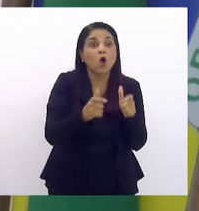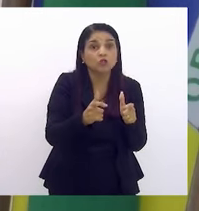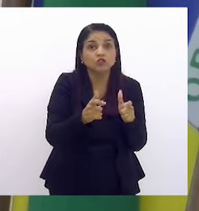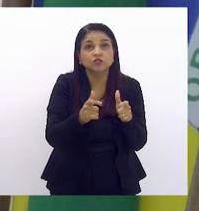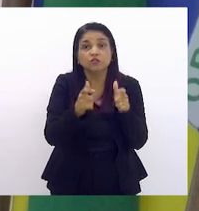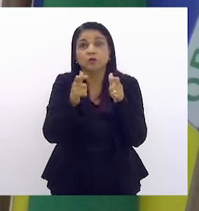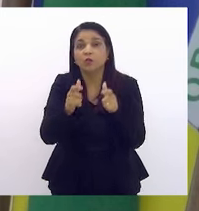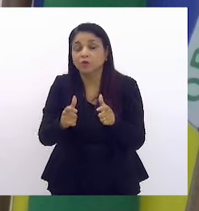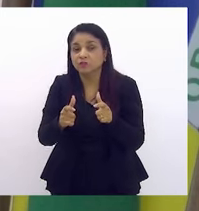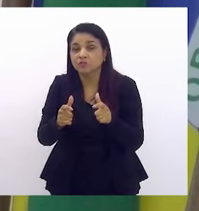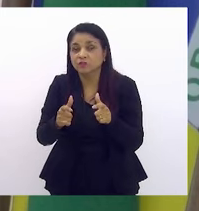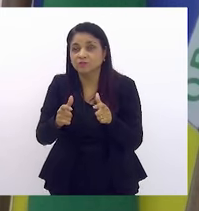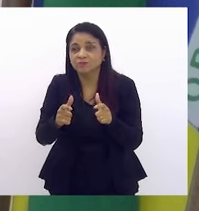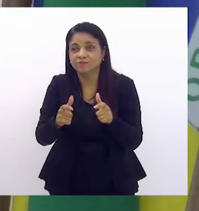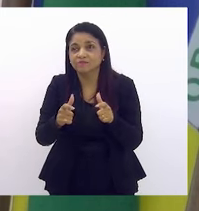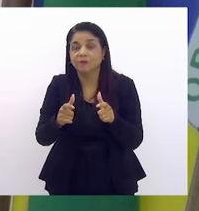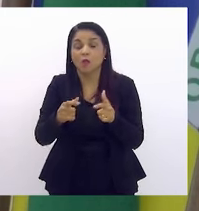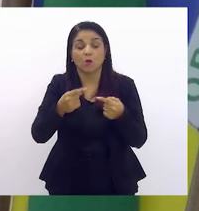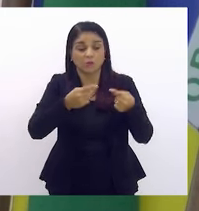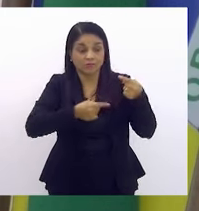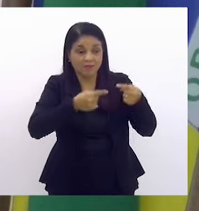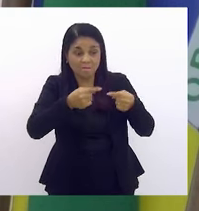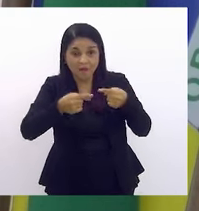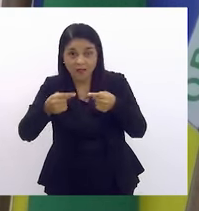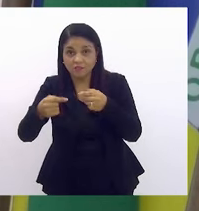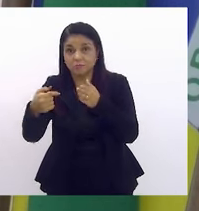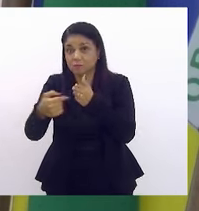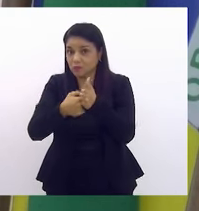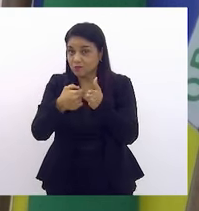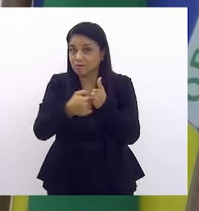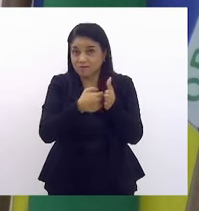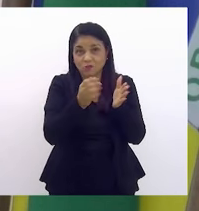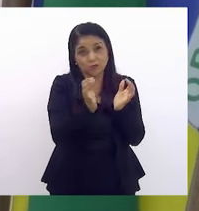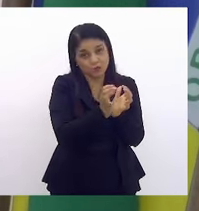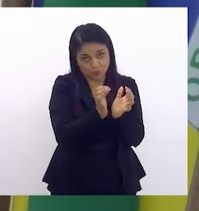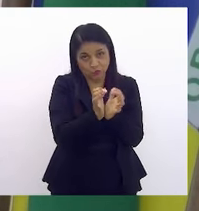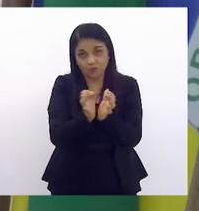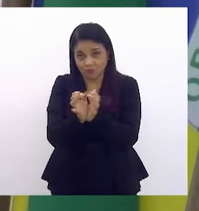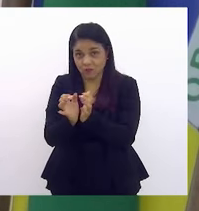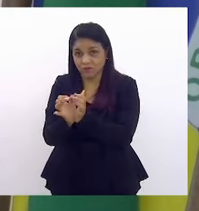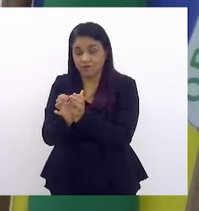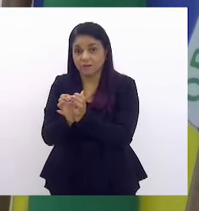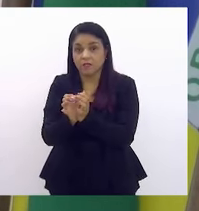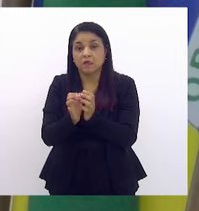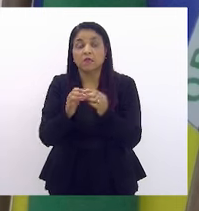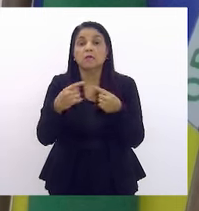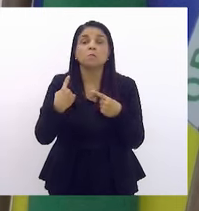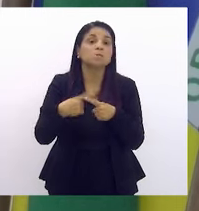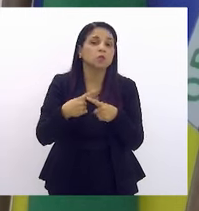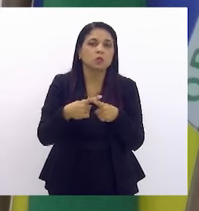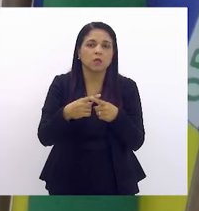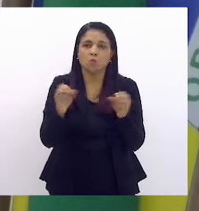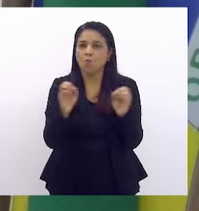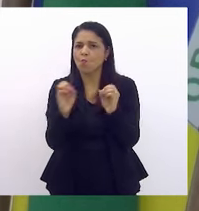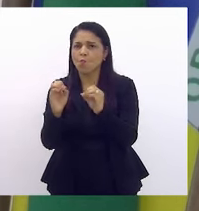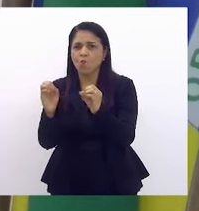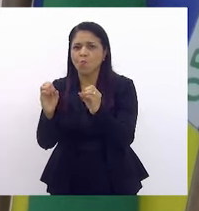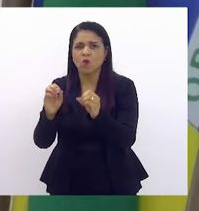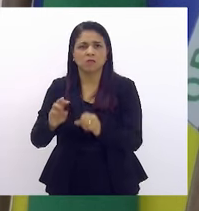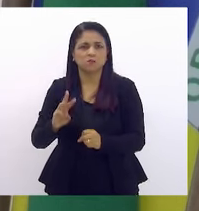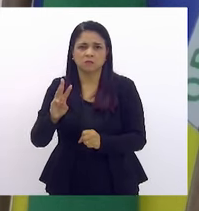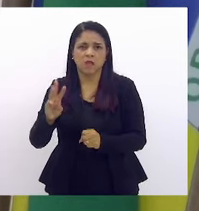do grupo, é um debate, e por que não isso está disponibilizado nos sites das empresas? Não